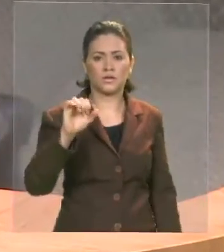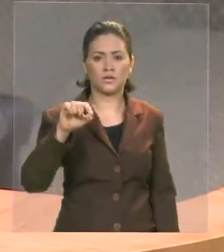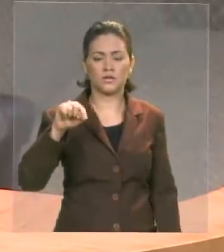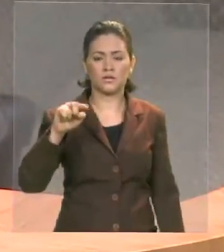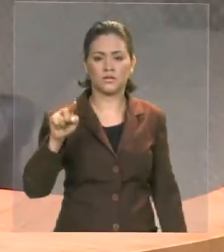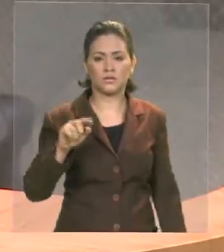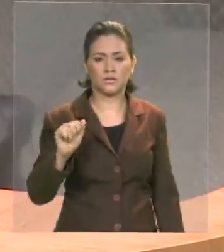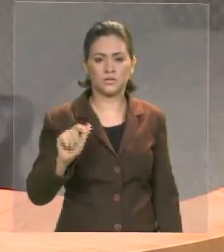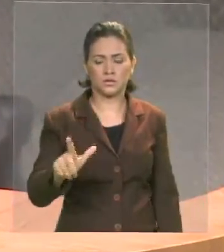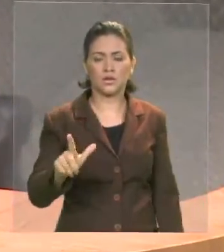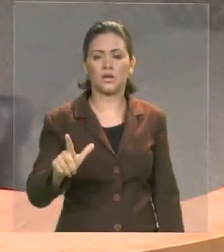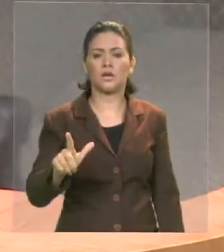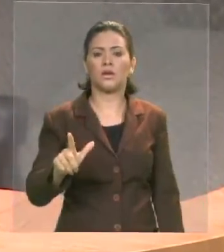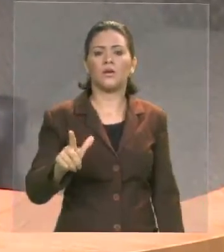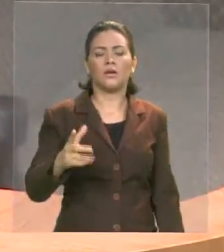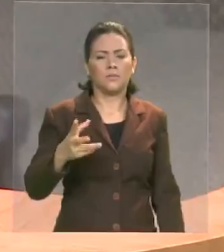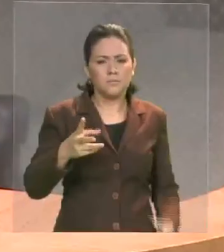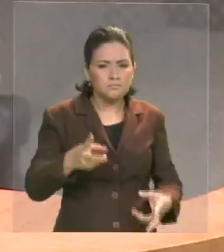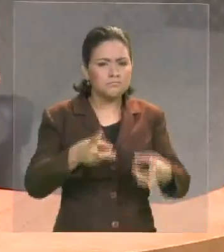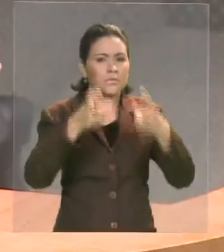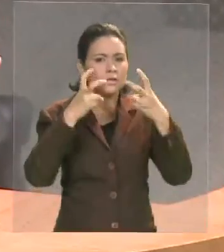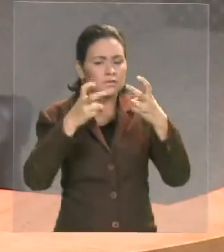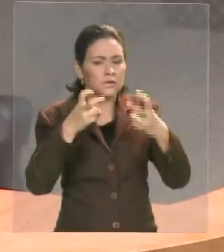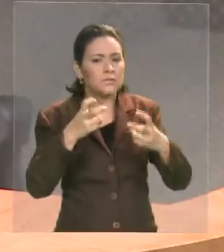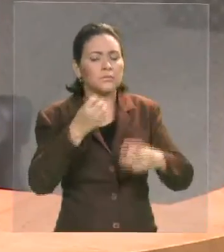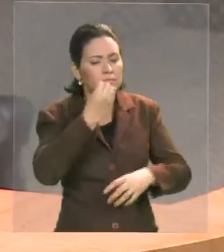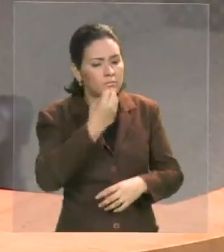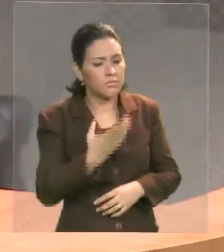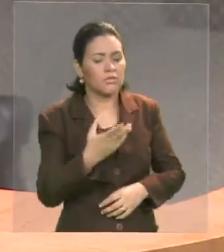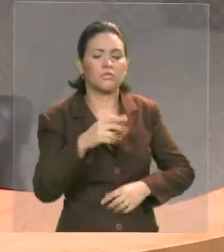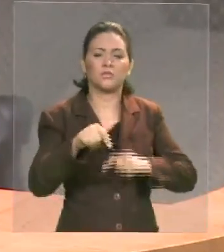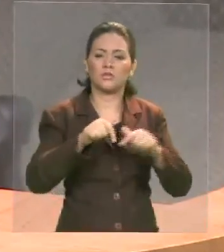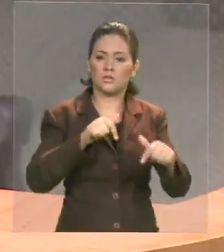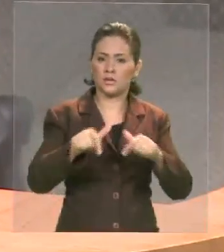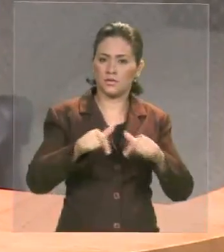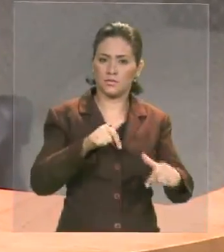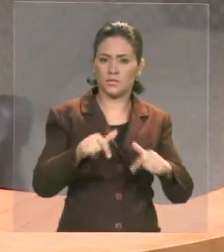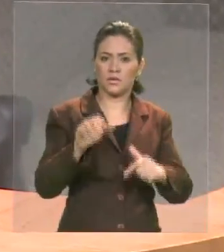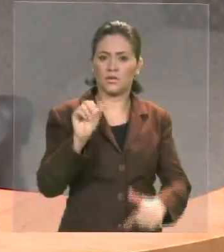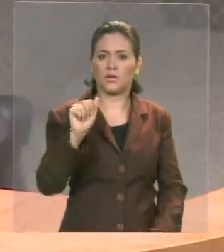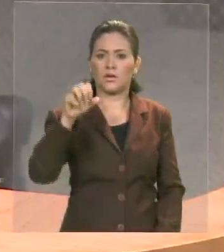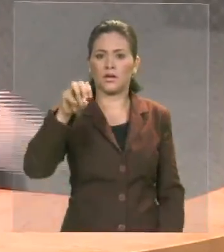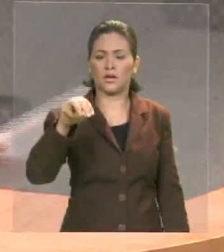é reconhecido em toda a Baixada, o prefeito Amauri como prefeito trabalhador.